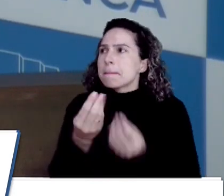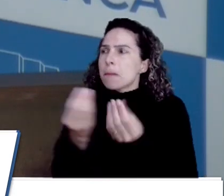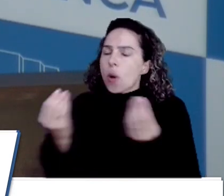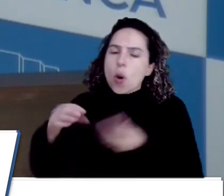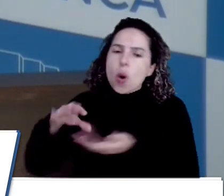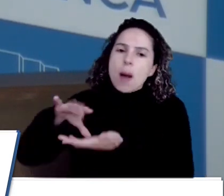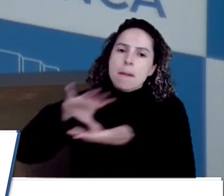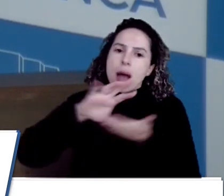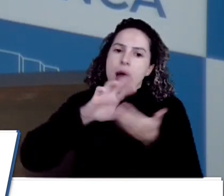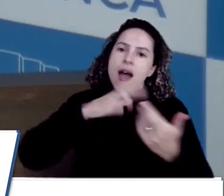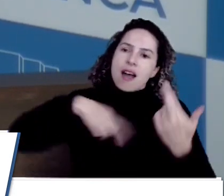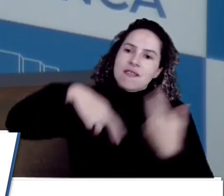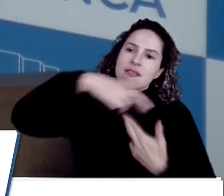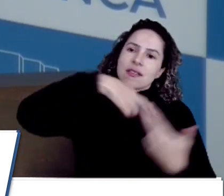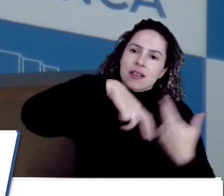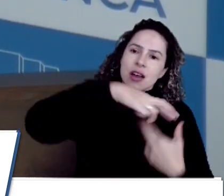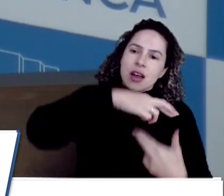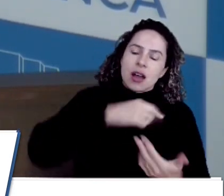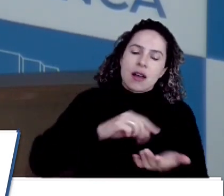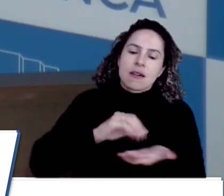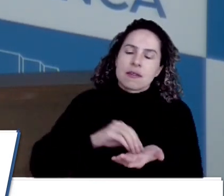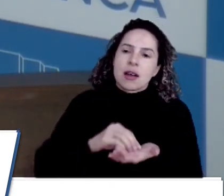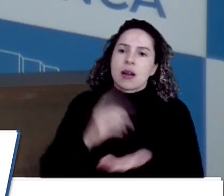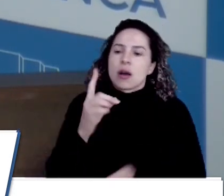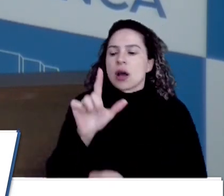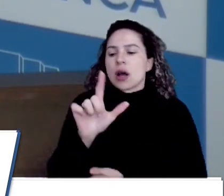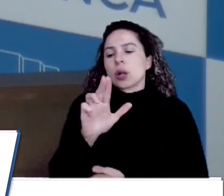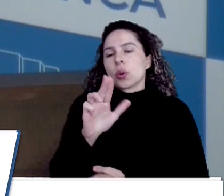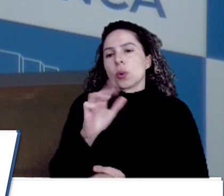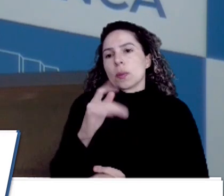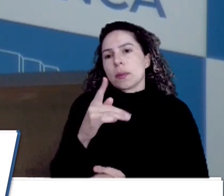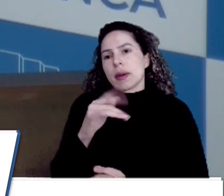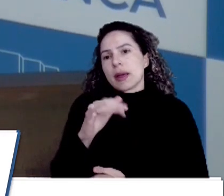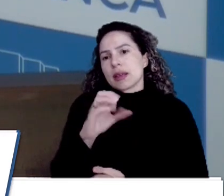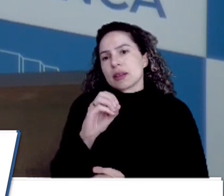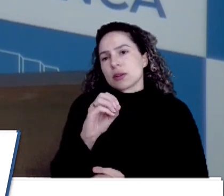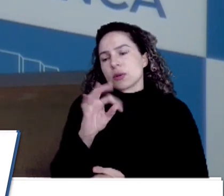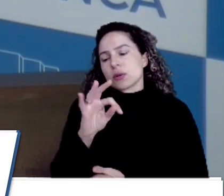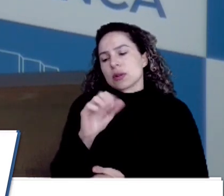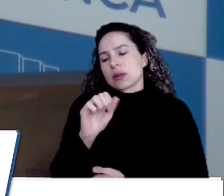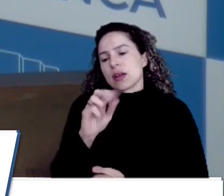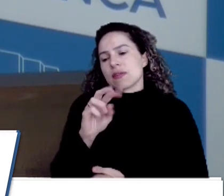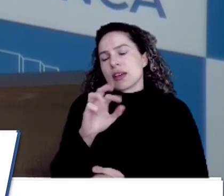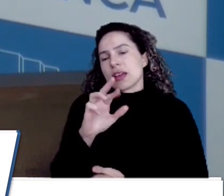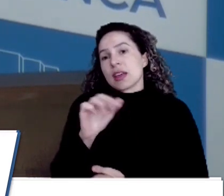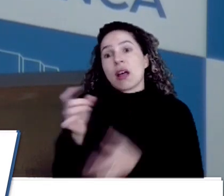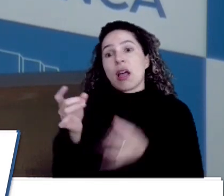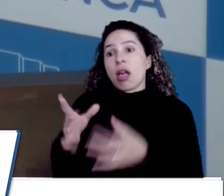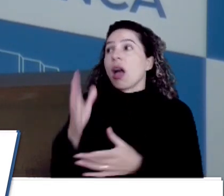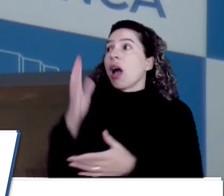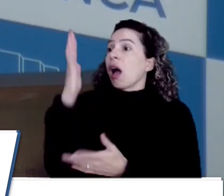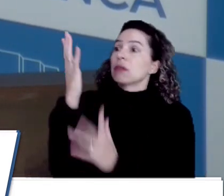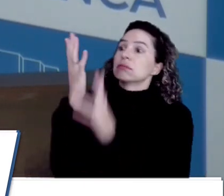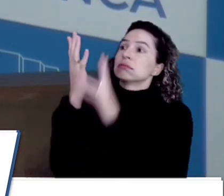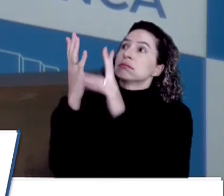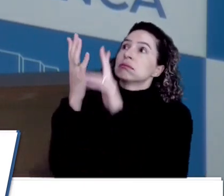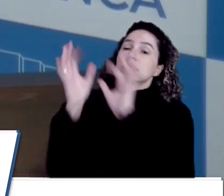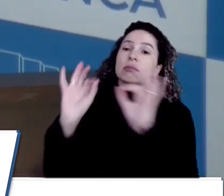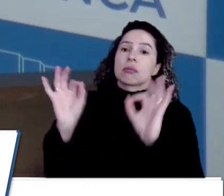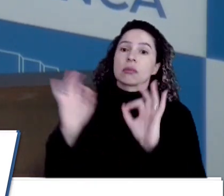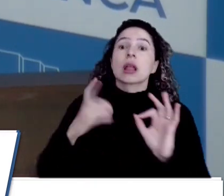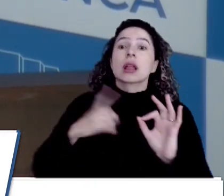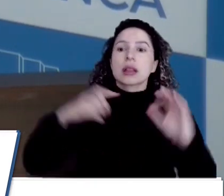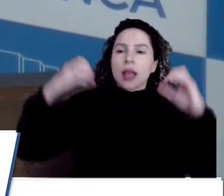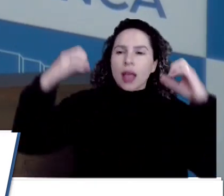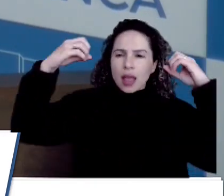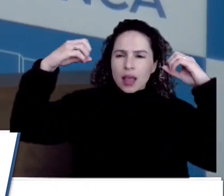reformadas e a Praça Lupercio Taveira está abandonada. Né, nem poda de árvore está podando lá. E lá tem iluminação que está